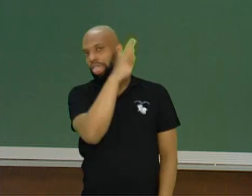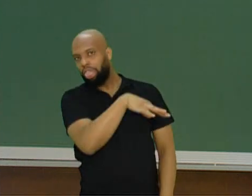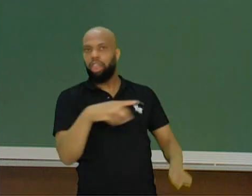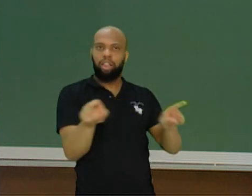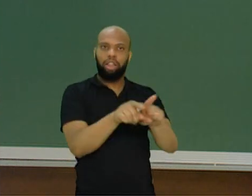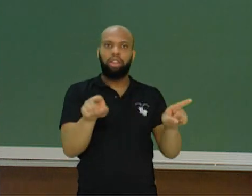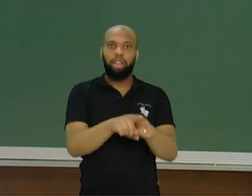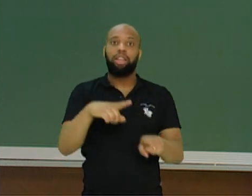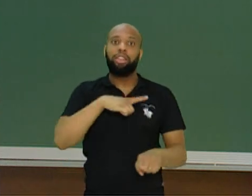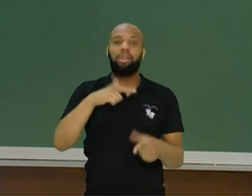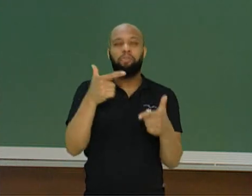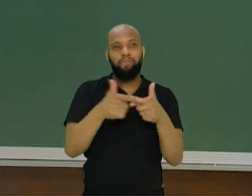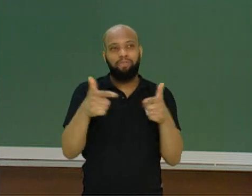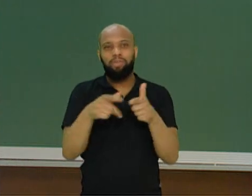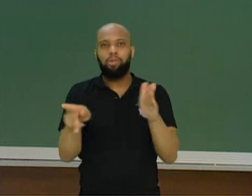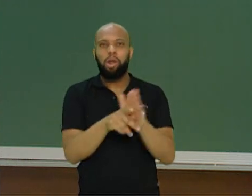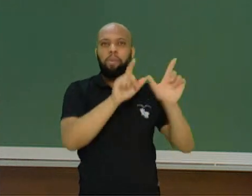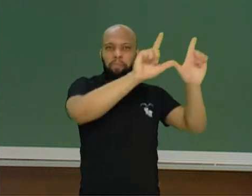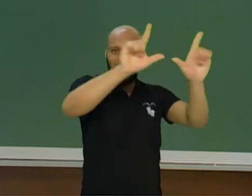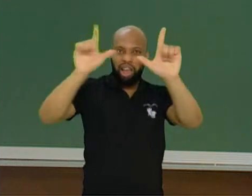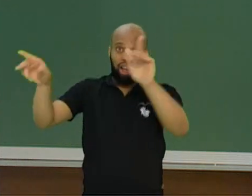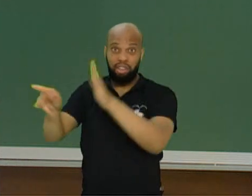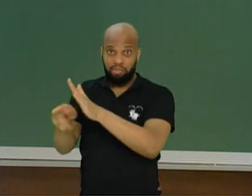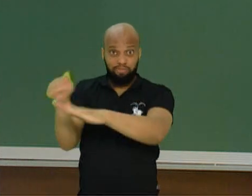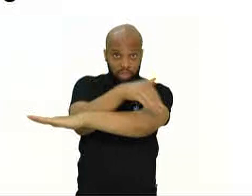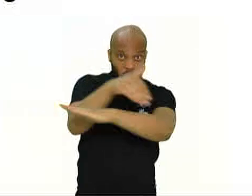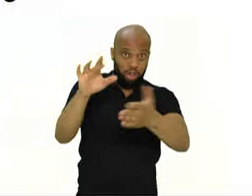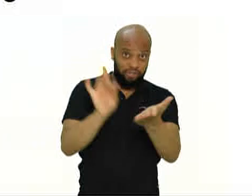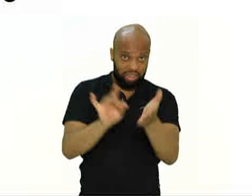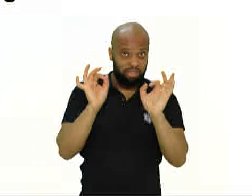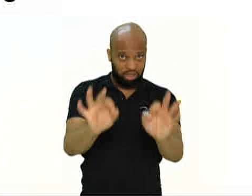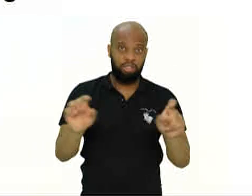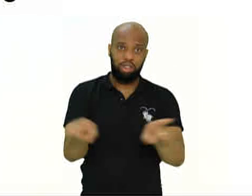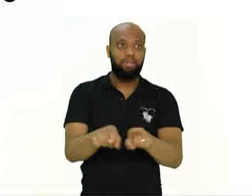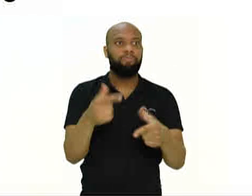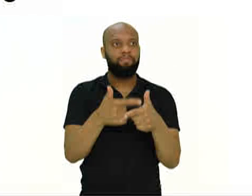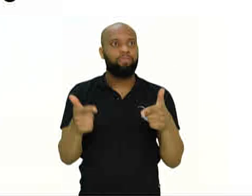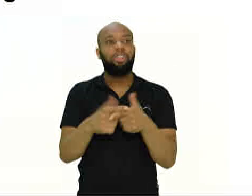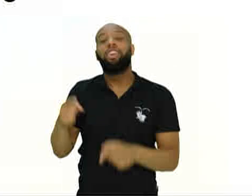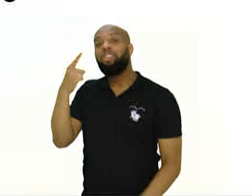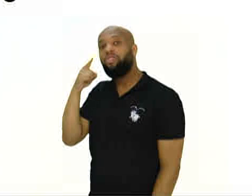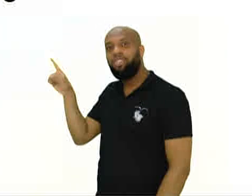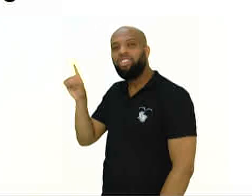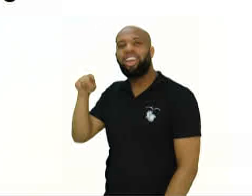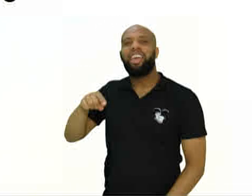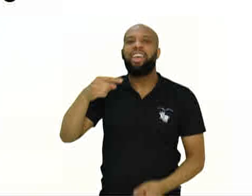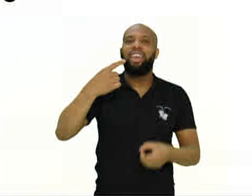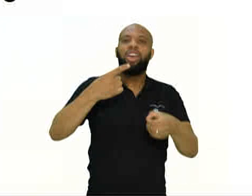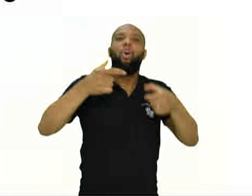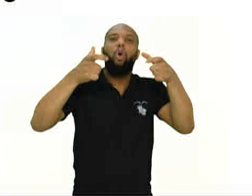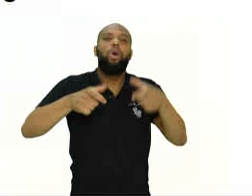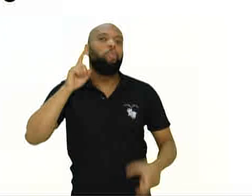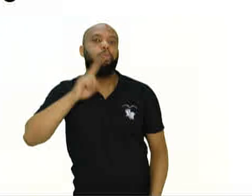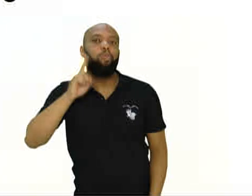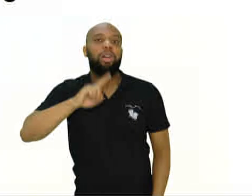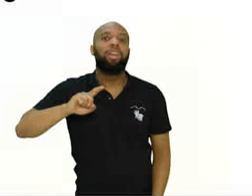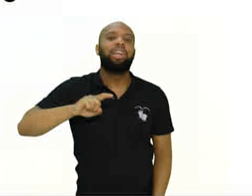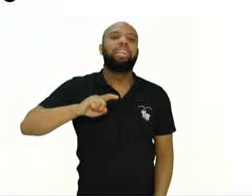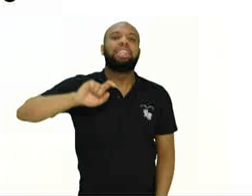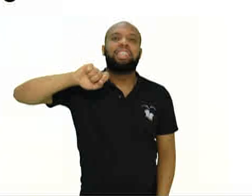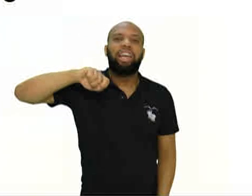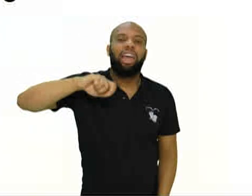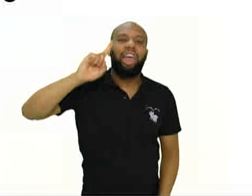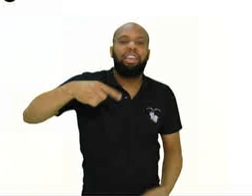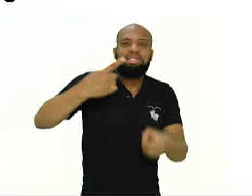de trânsito muitas vezes, né? Aqui nós temos o exemplo na cidade de Nova York, lá nos Estados Unidos, né?